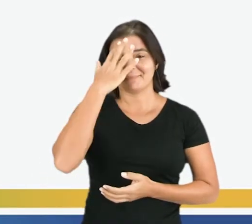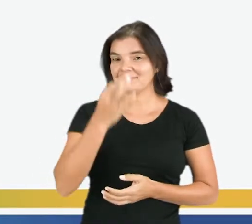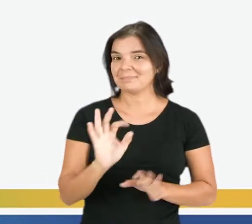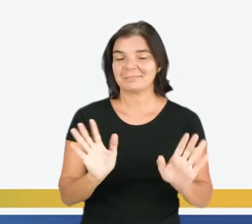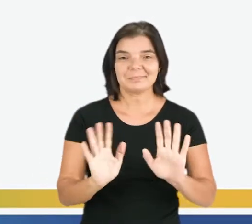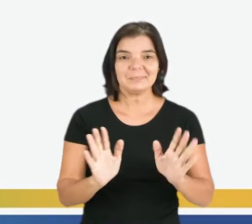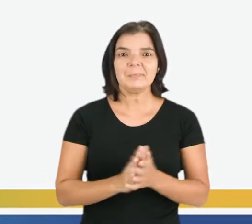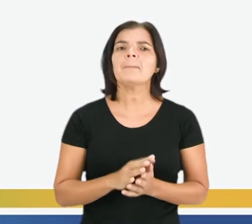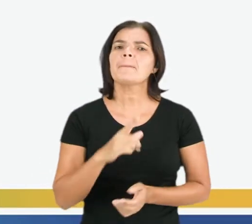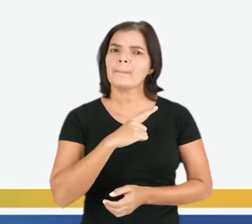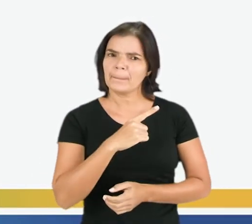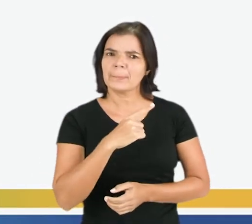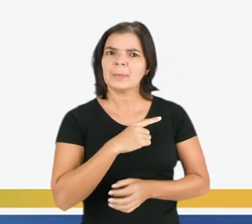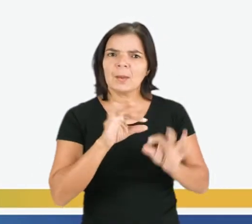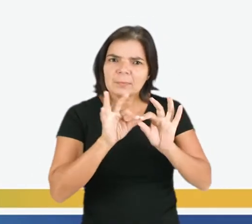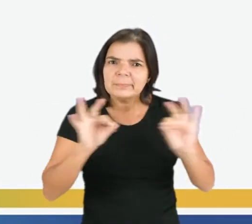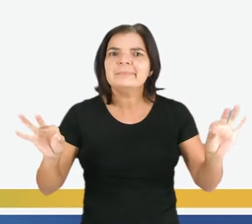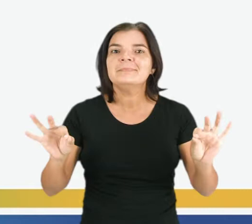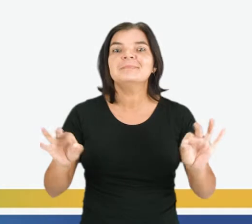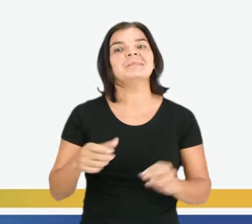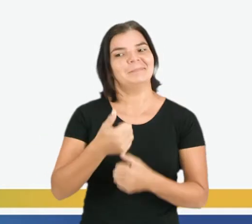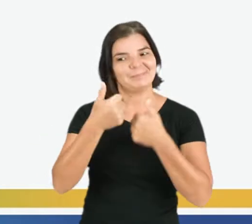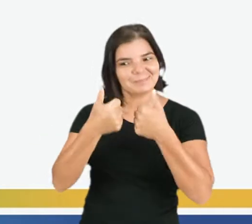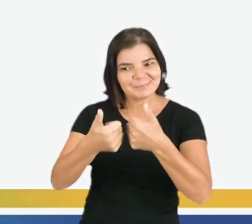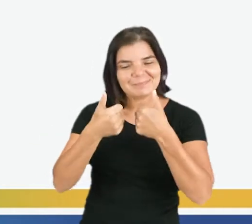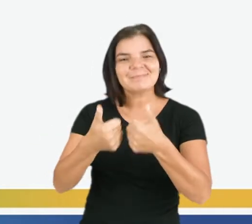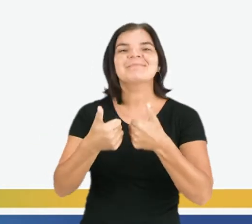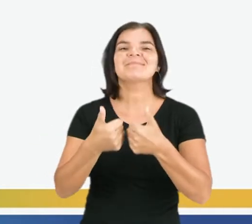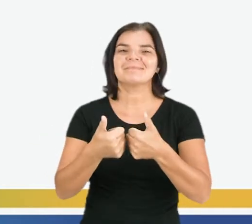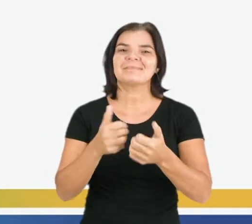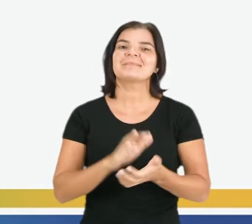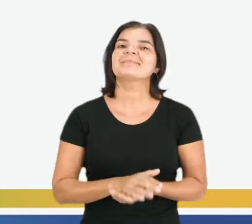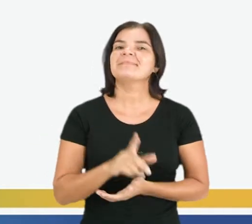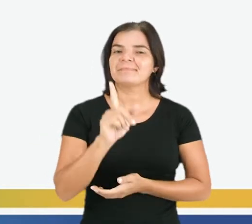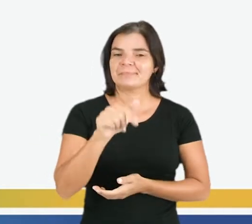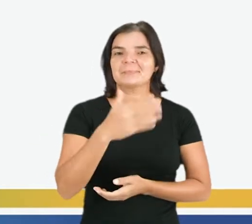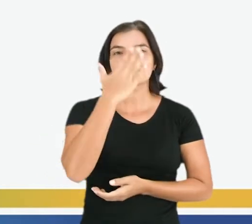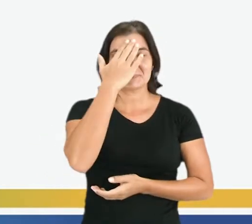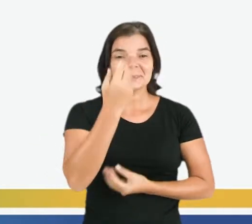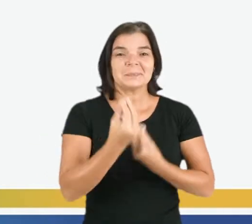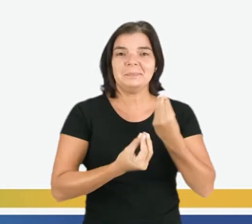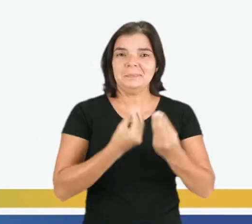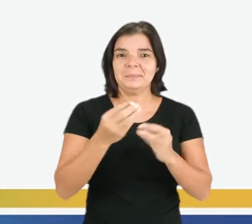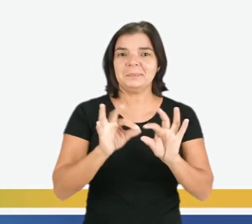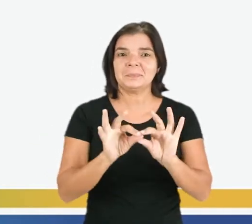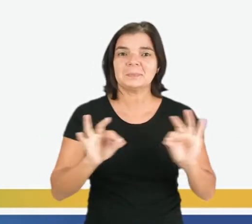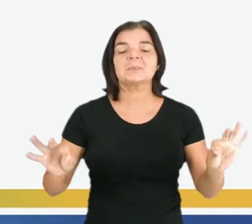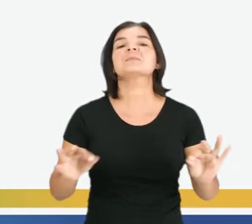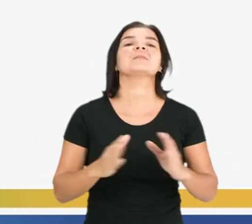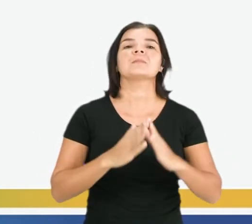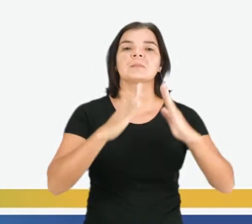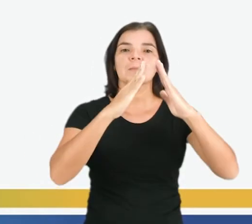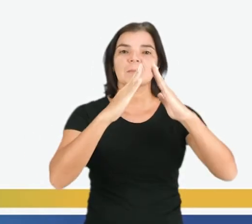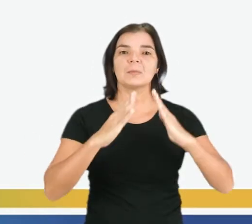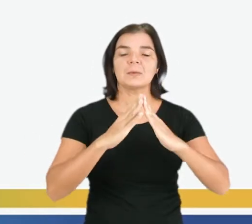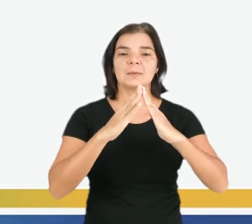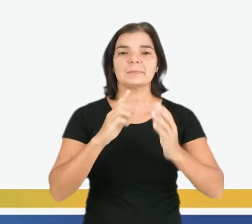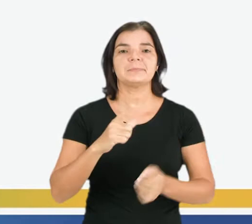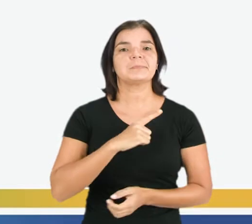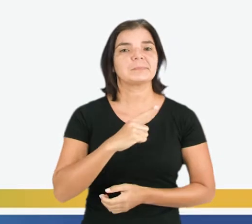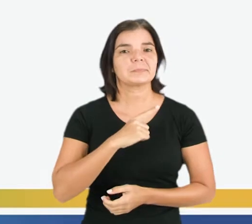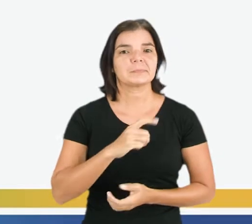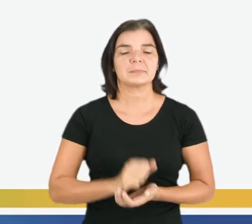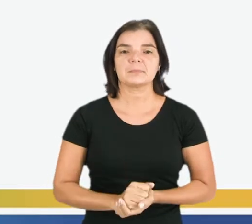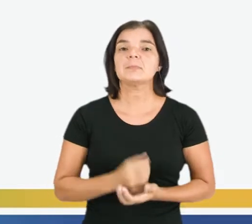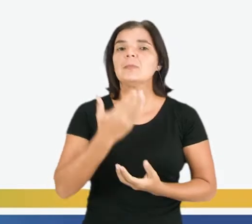Pet. Teríamos que medi-la. Muito bem, Stretch. Aí saberíamos que comprimento o telhado deve ter. Eu